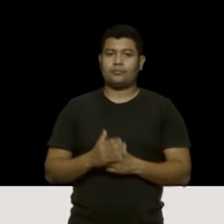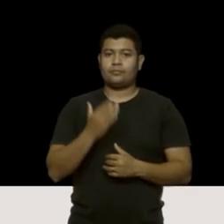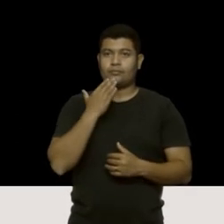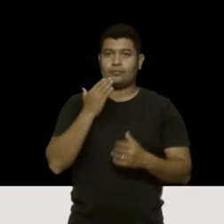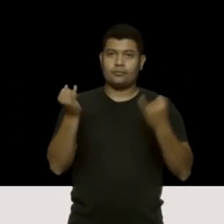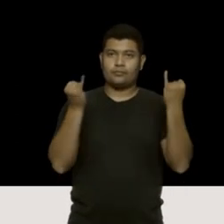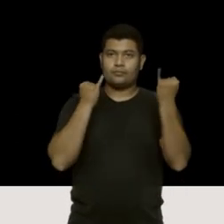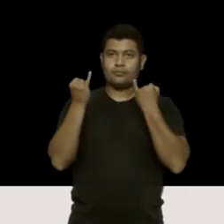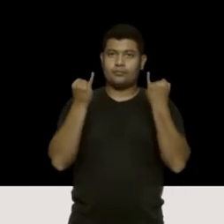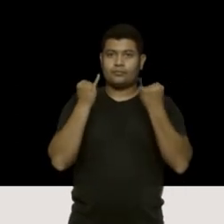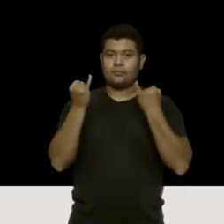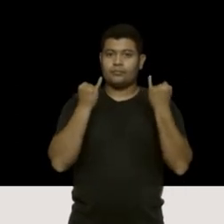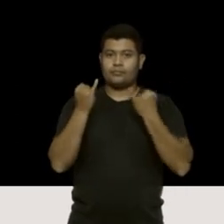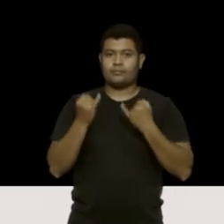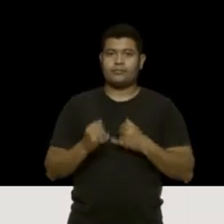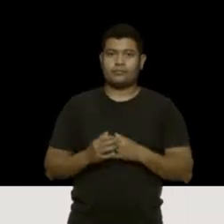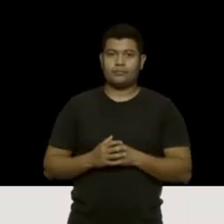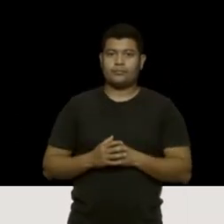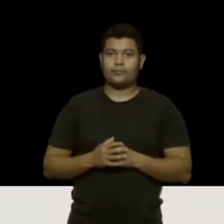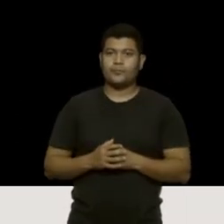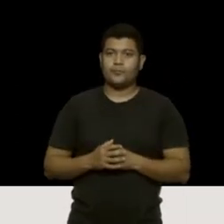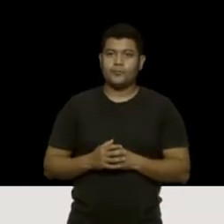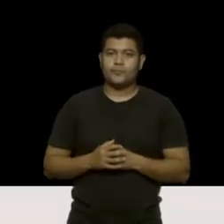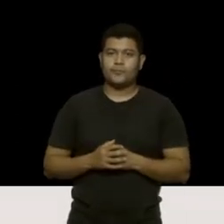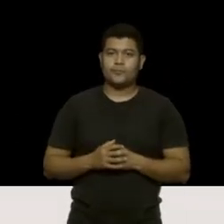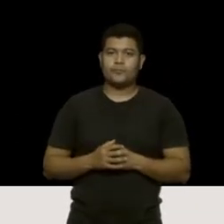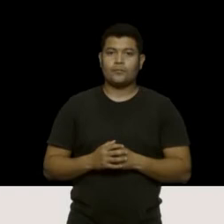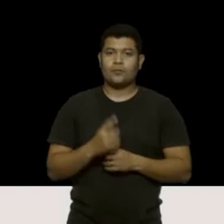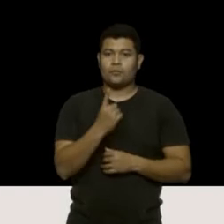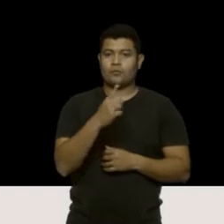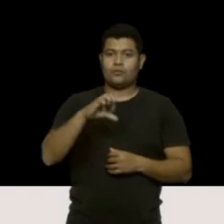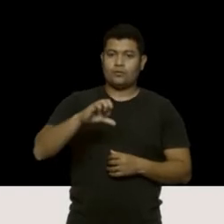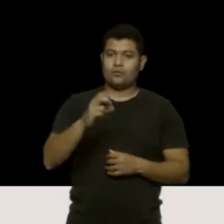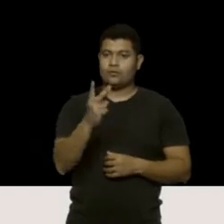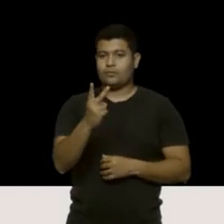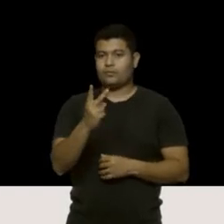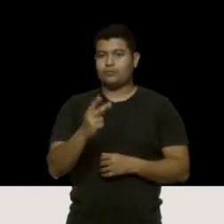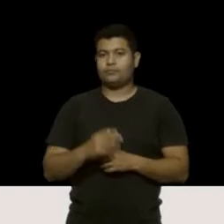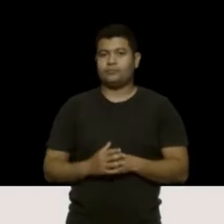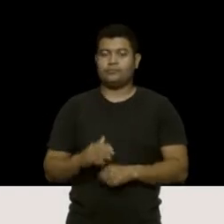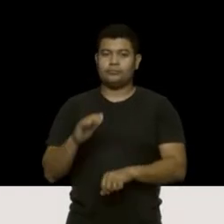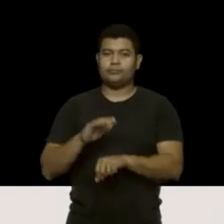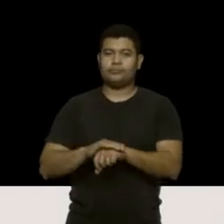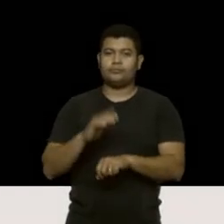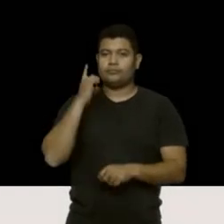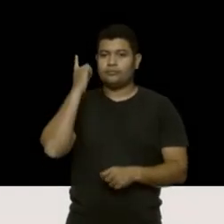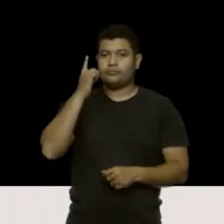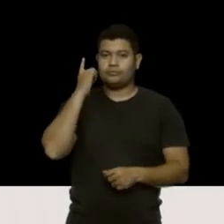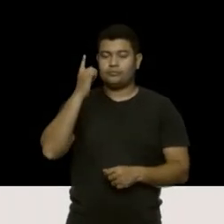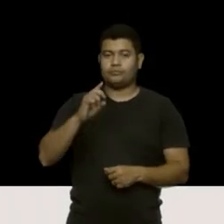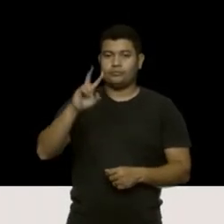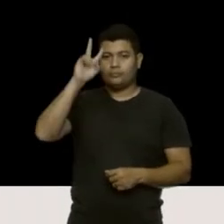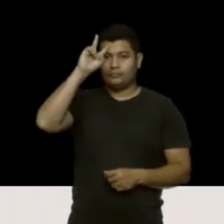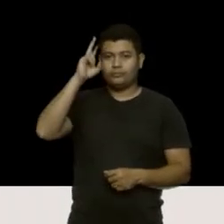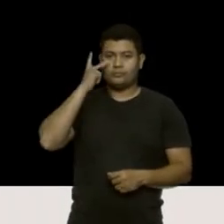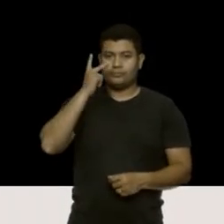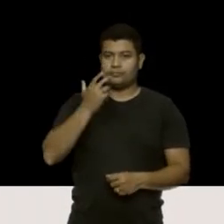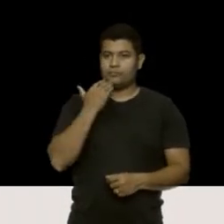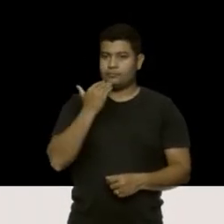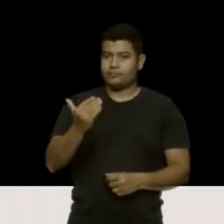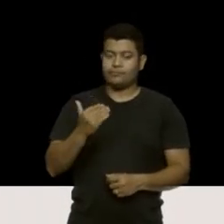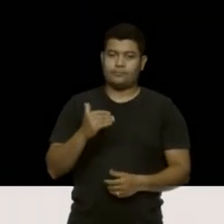de informação. Pedido de informação 92. Deputado Milton Obos,